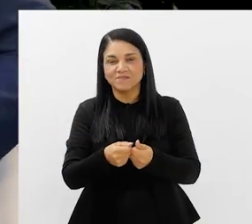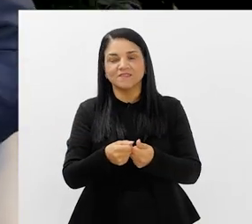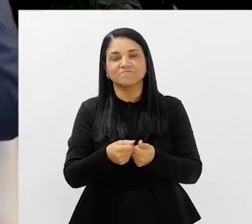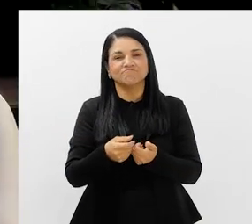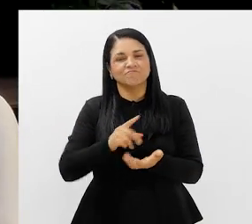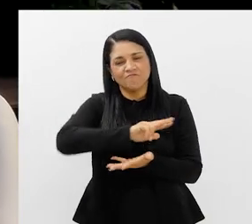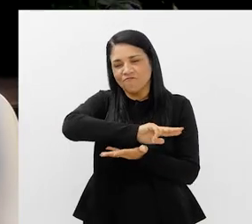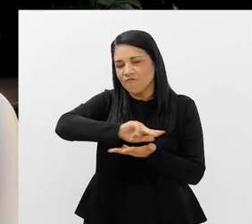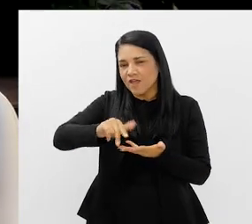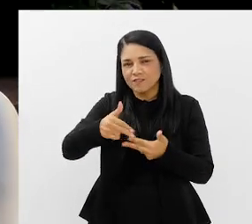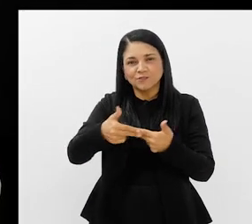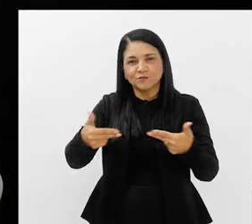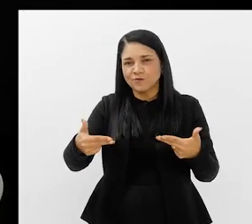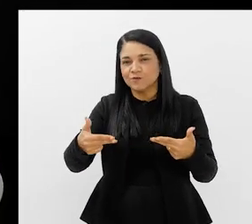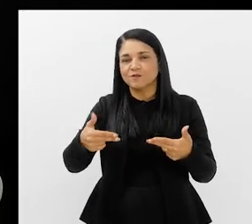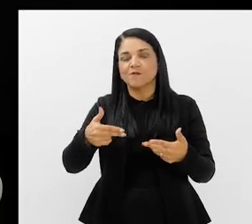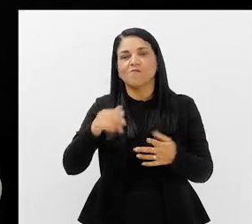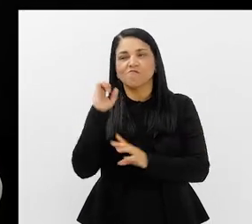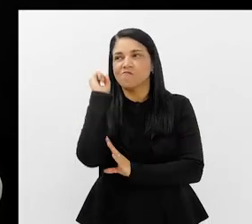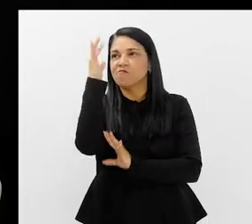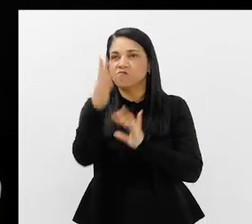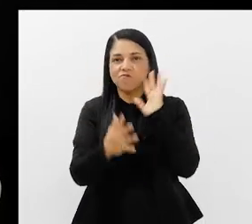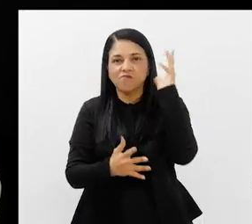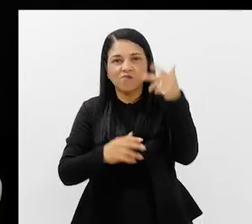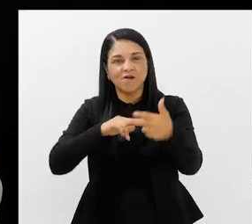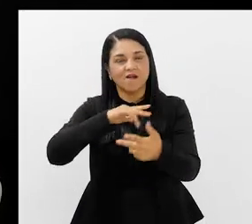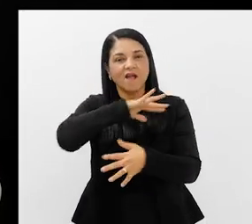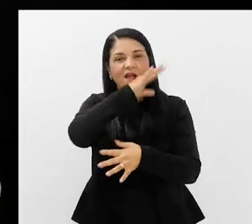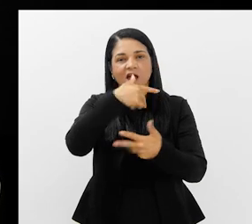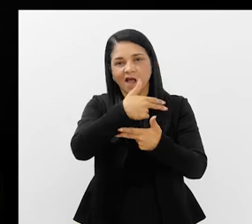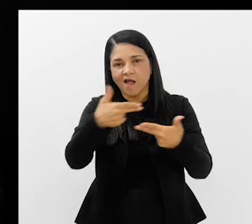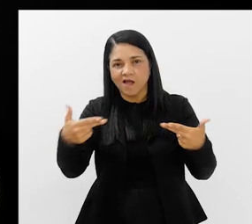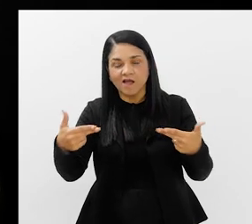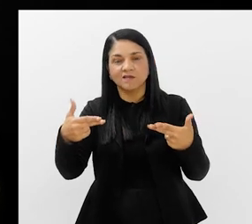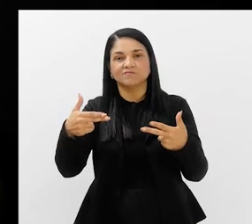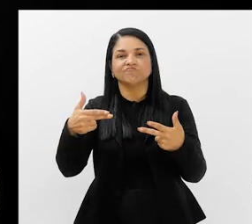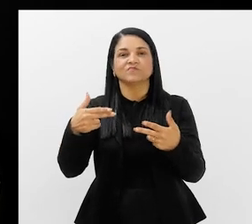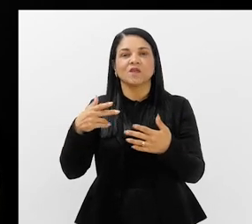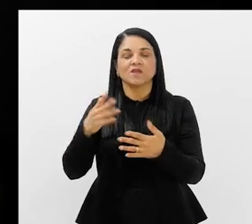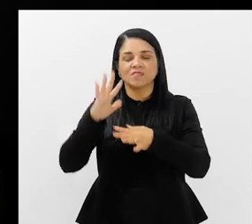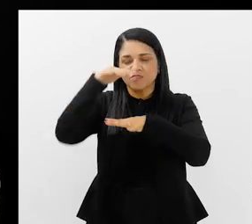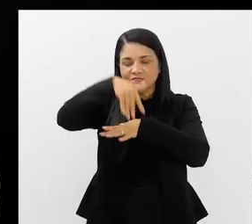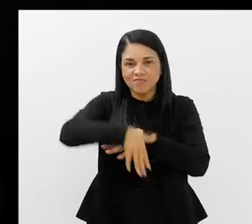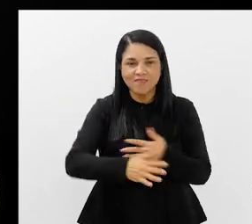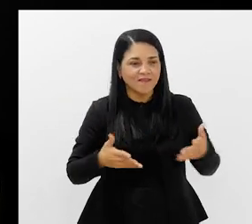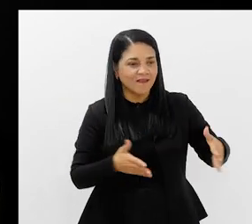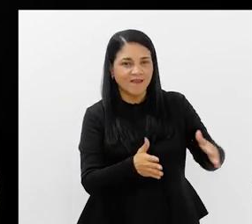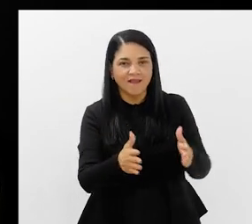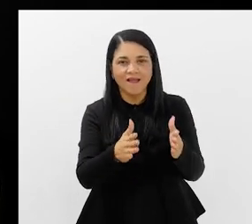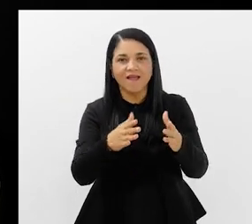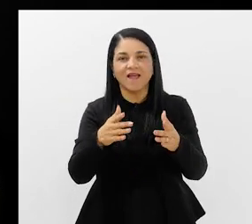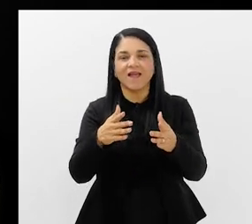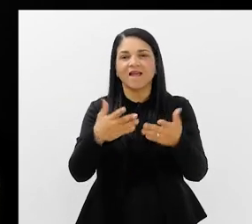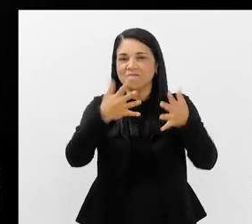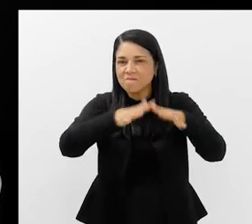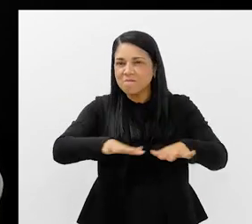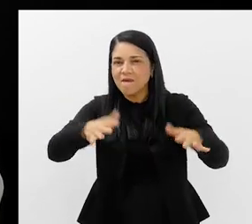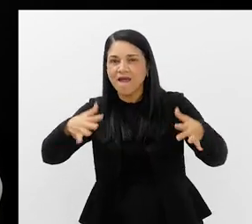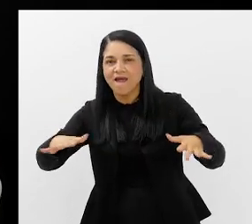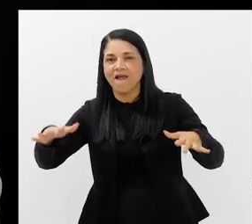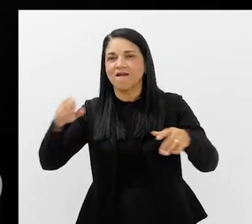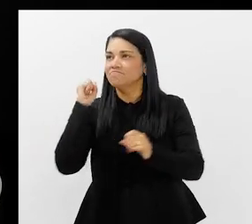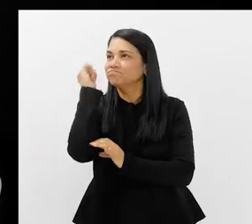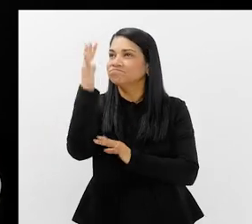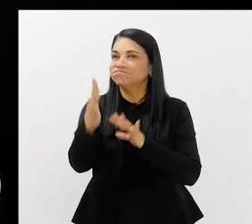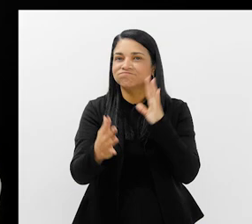de riquezas biodiversas, fauna, flora e recursos naturais que